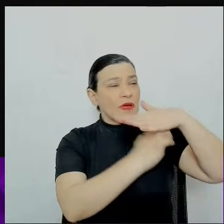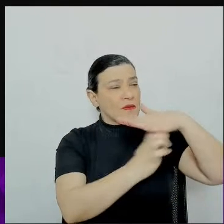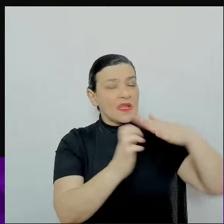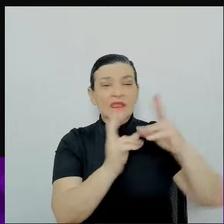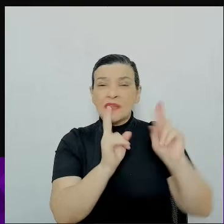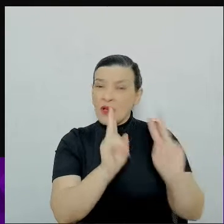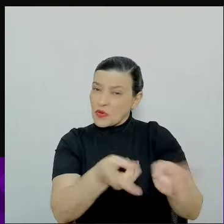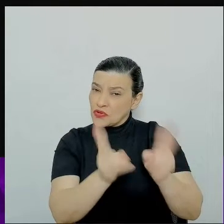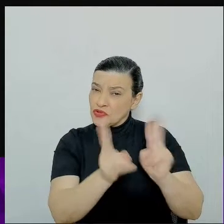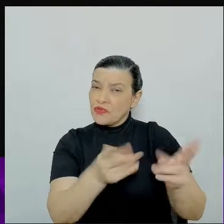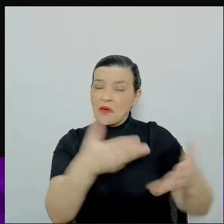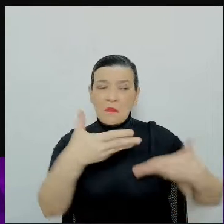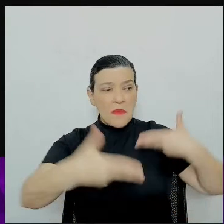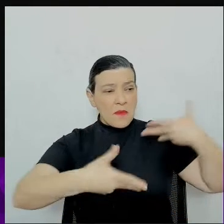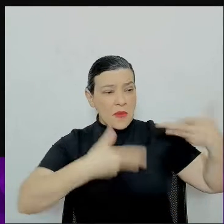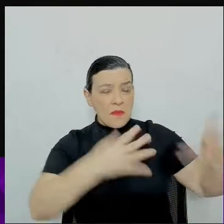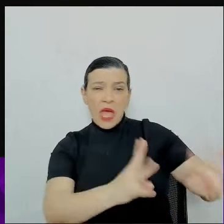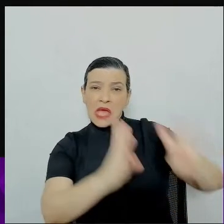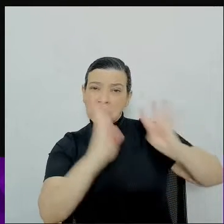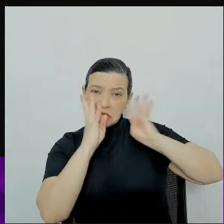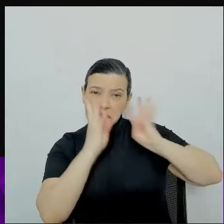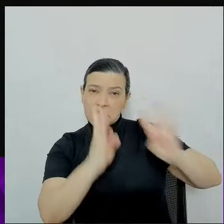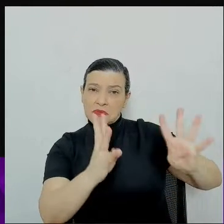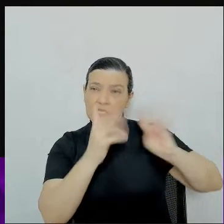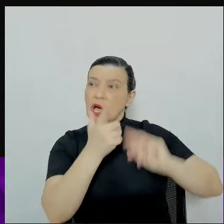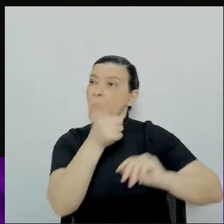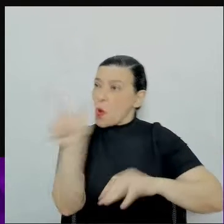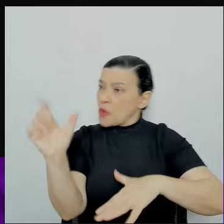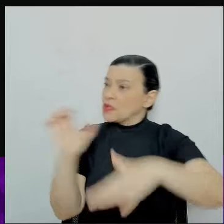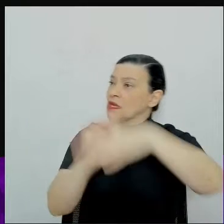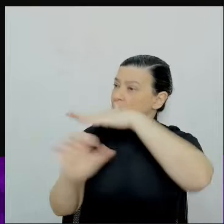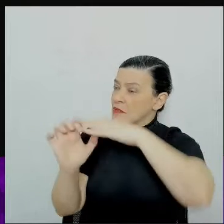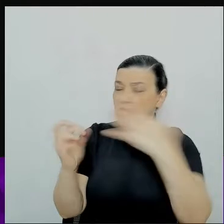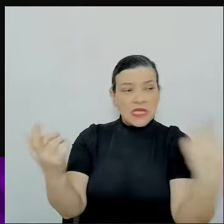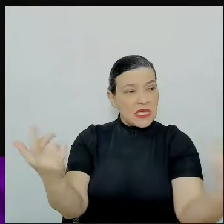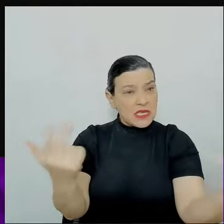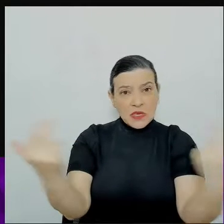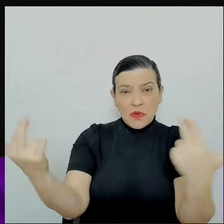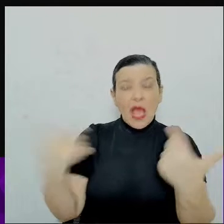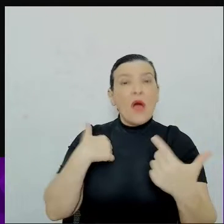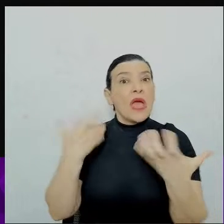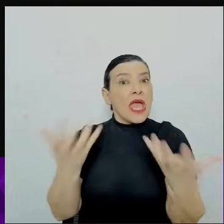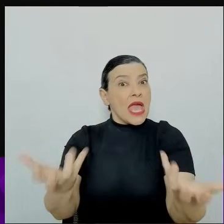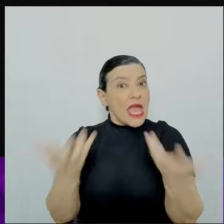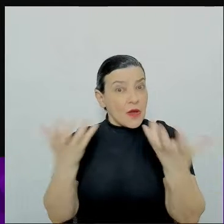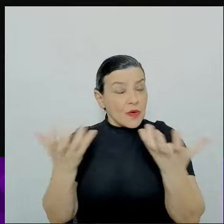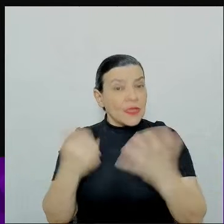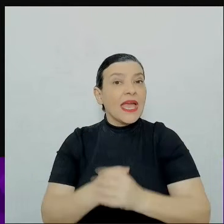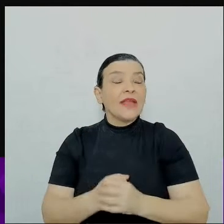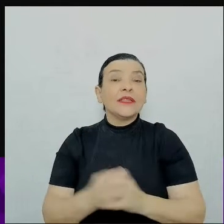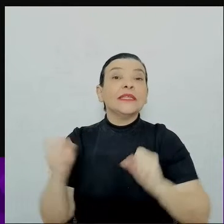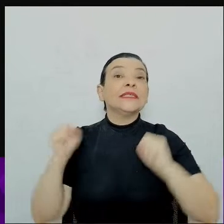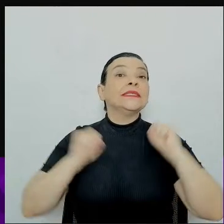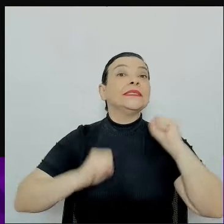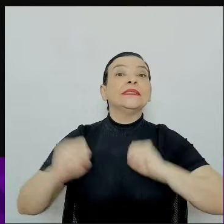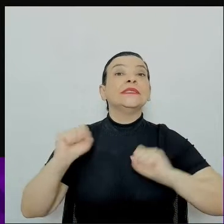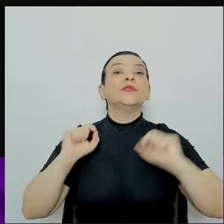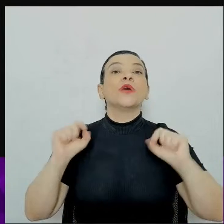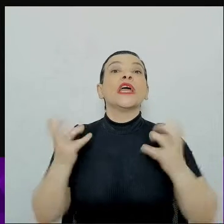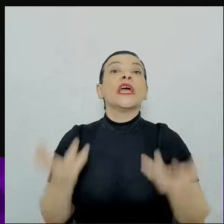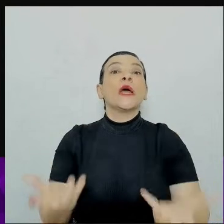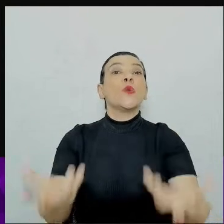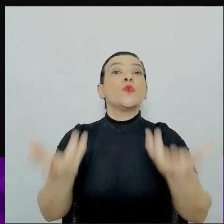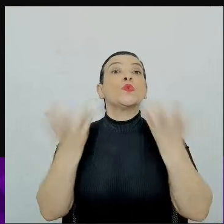tendo essa experiência em outras empresas. E aí, o meu critério sobe. Expectativas líquidas é isso. É eu querer ter